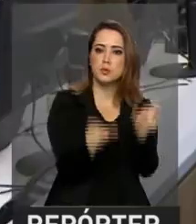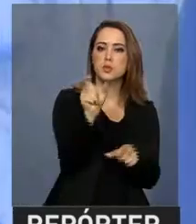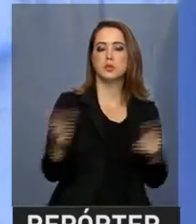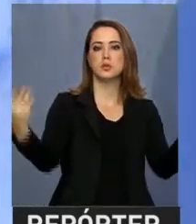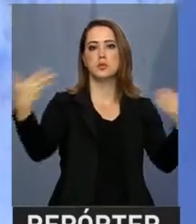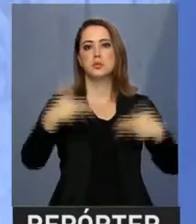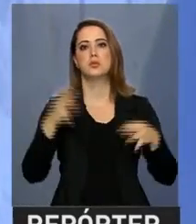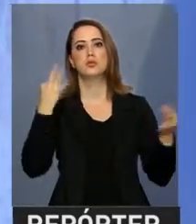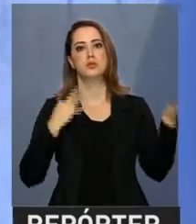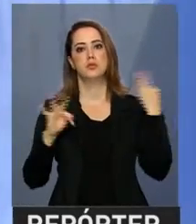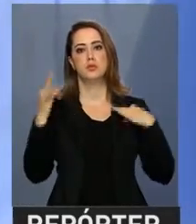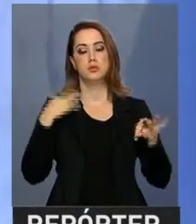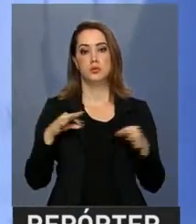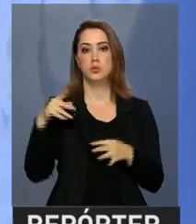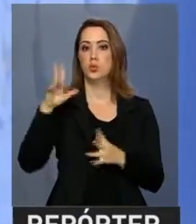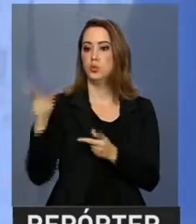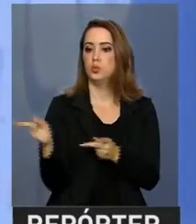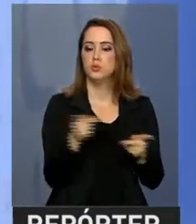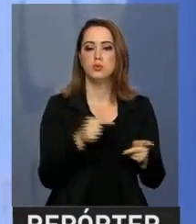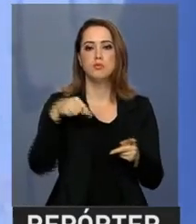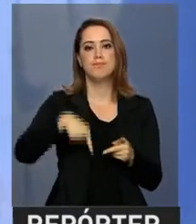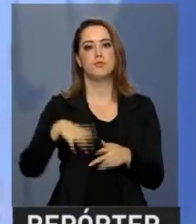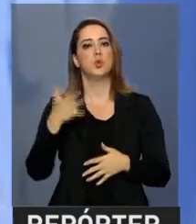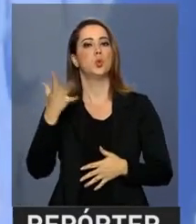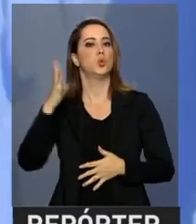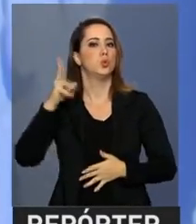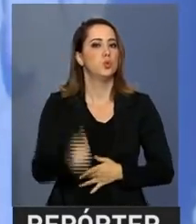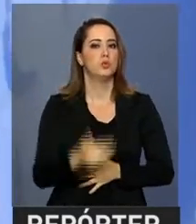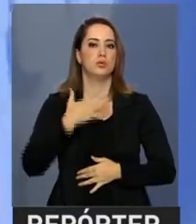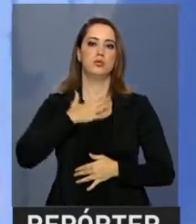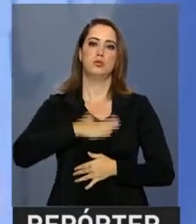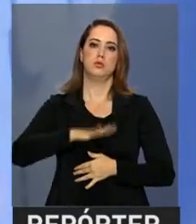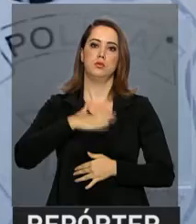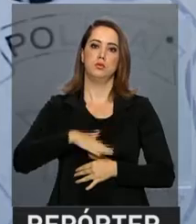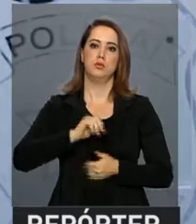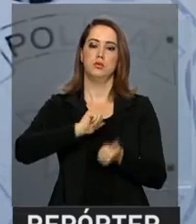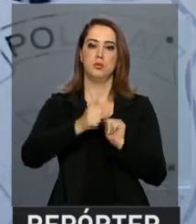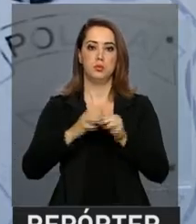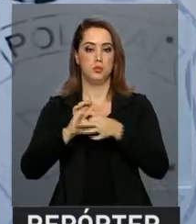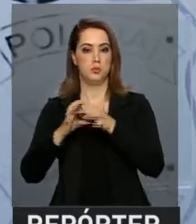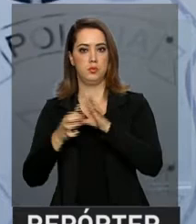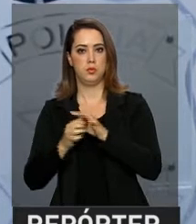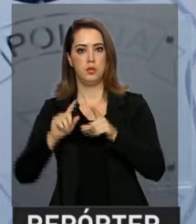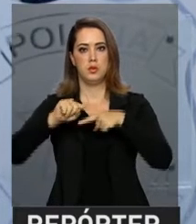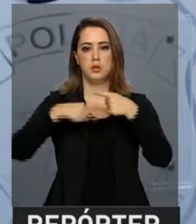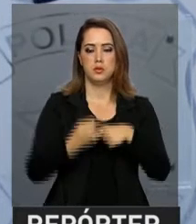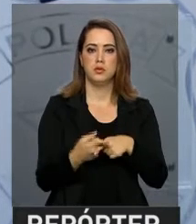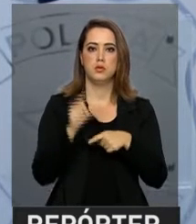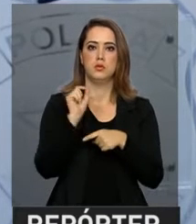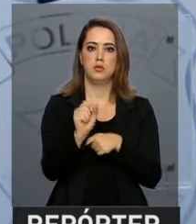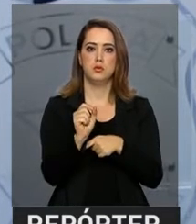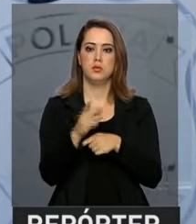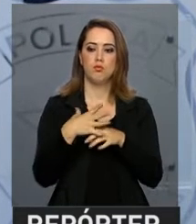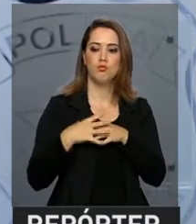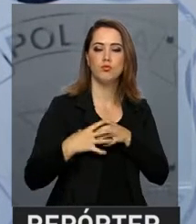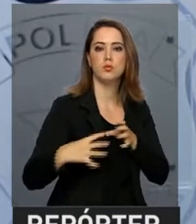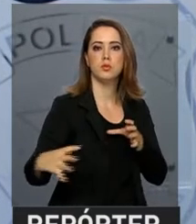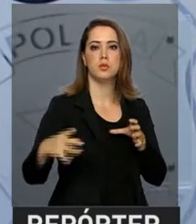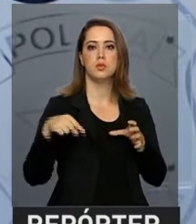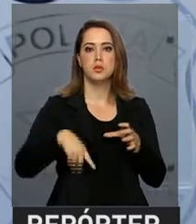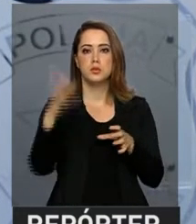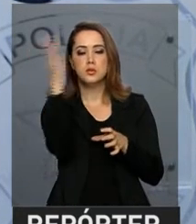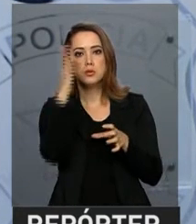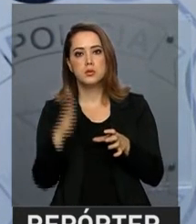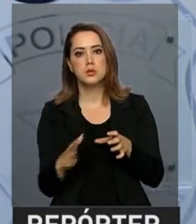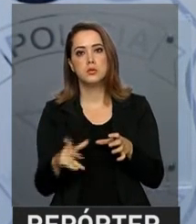turistas que visitarão o Brasil, total tranquilidade nos Jogos Olímpicos. E depois disso, o grande legado para o